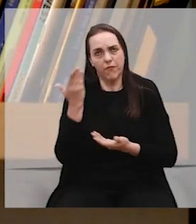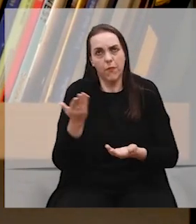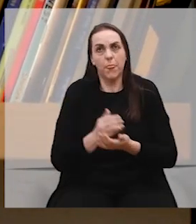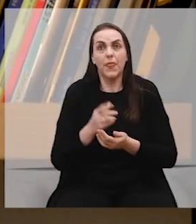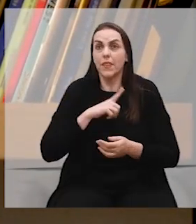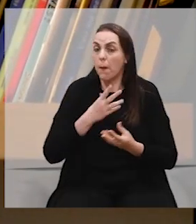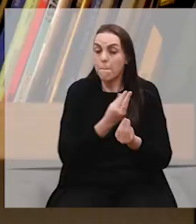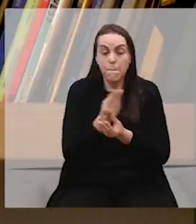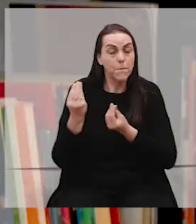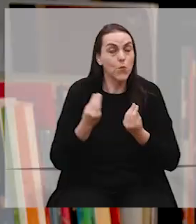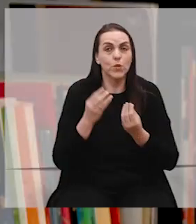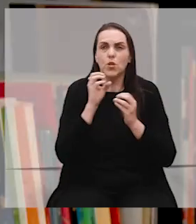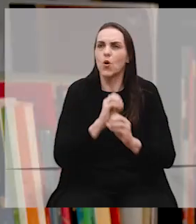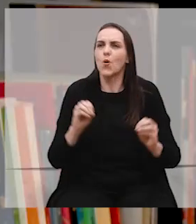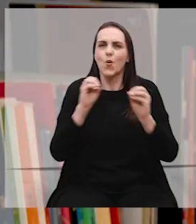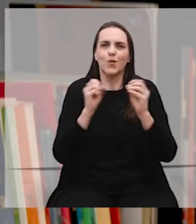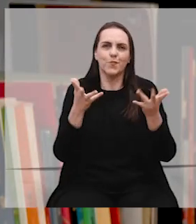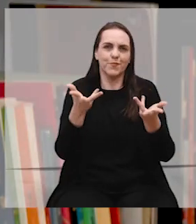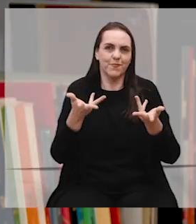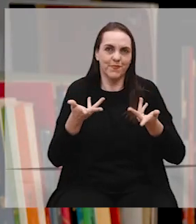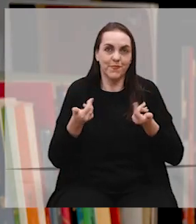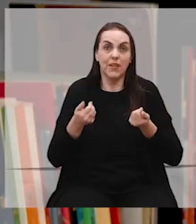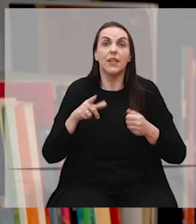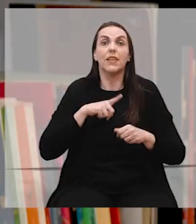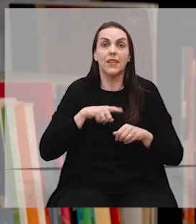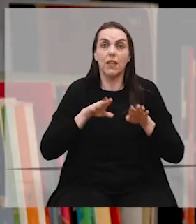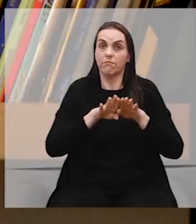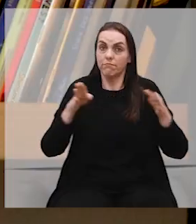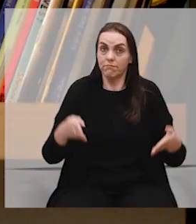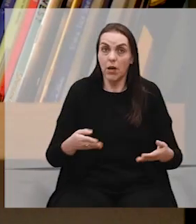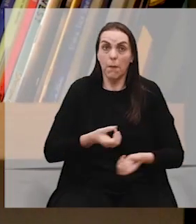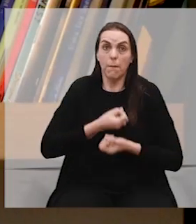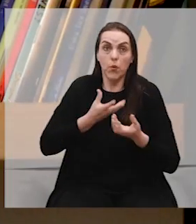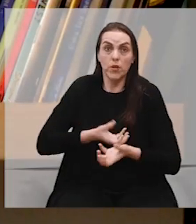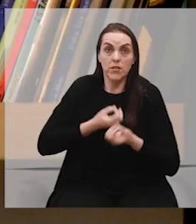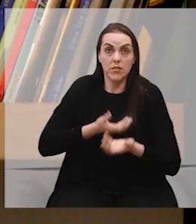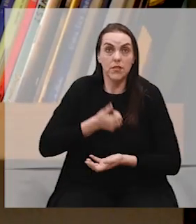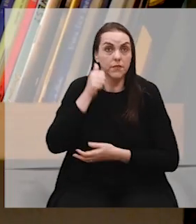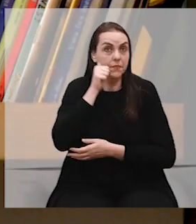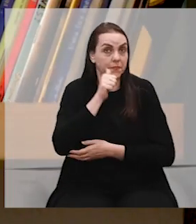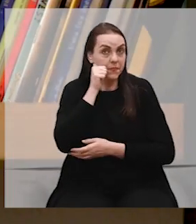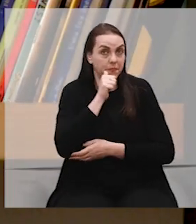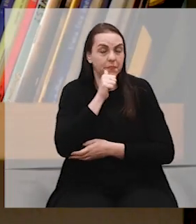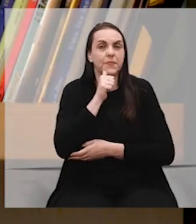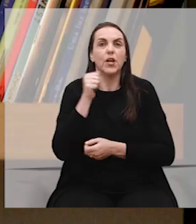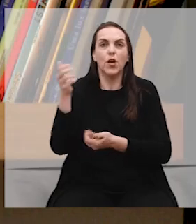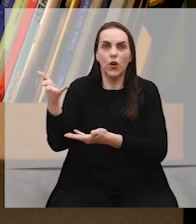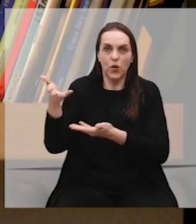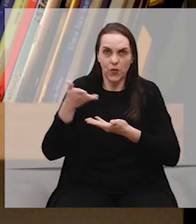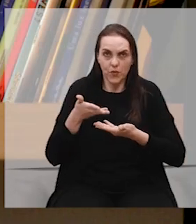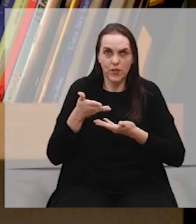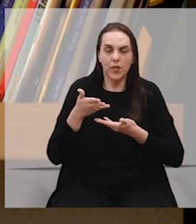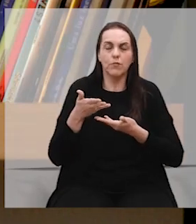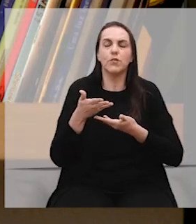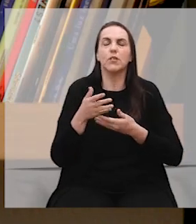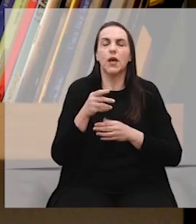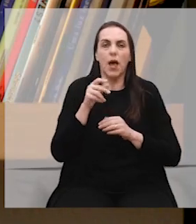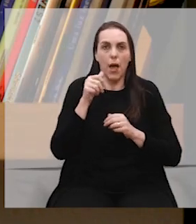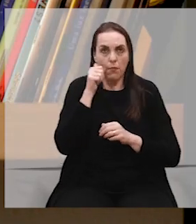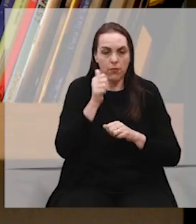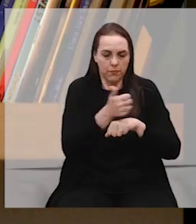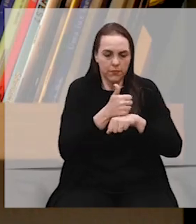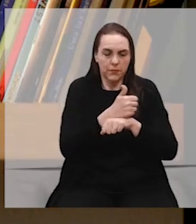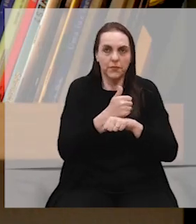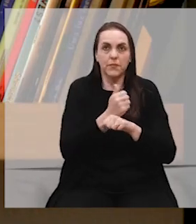tem muitos, e são ótimos e maravilhosos. A gente teve uma mesa também sobre poesia feminina e a gente trouxe, né, uma arte educadora e